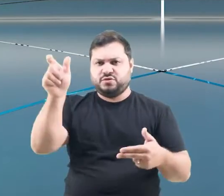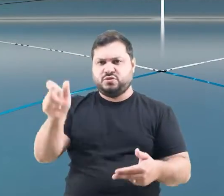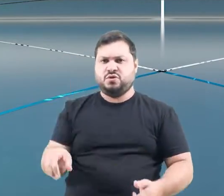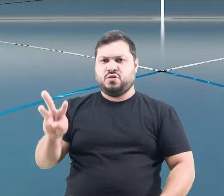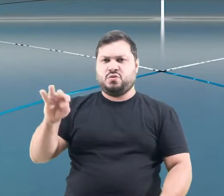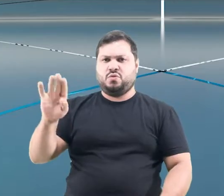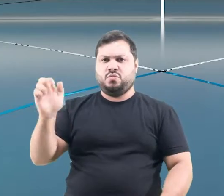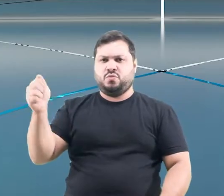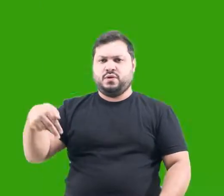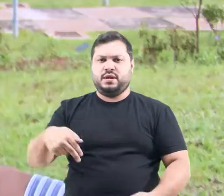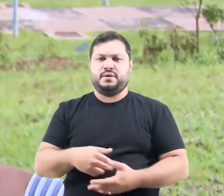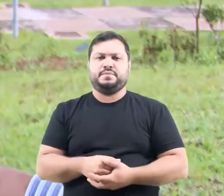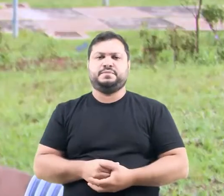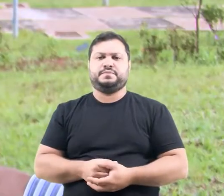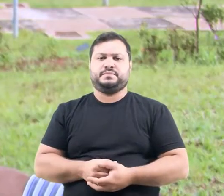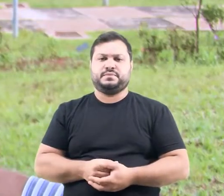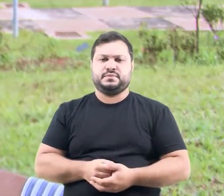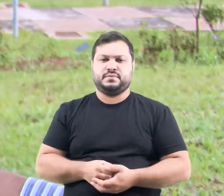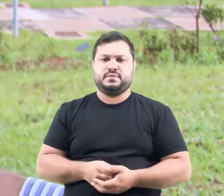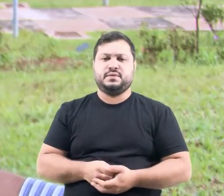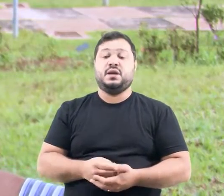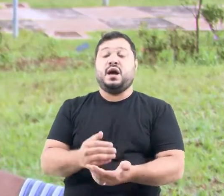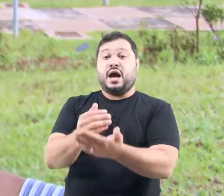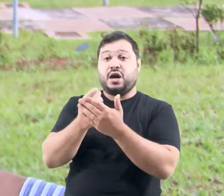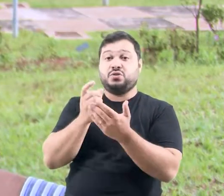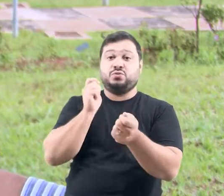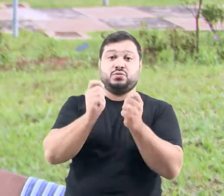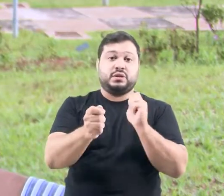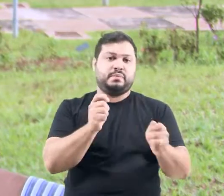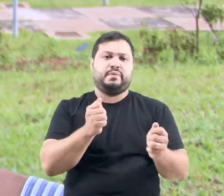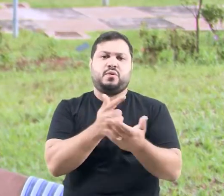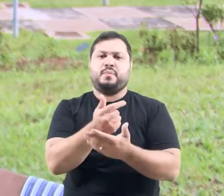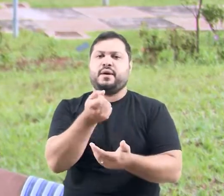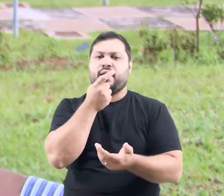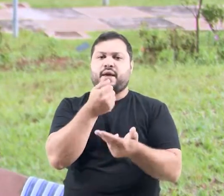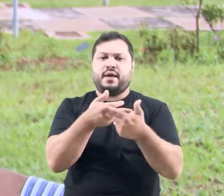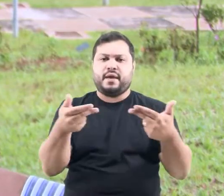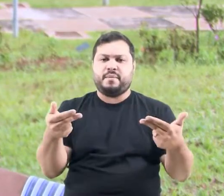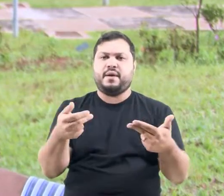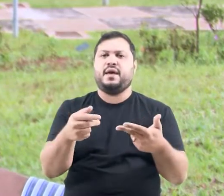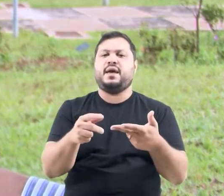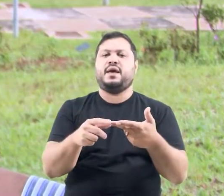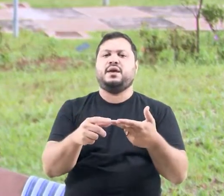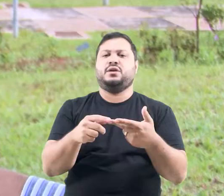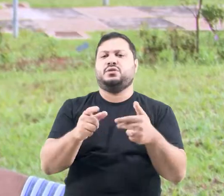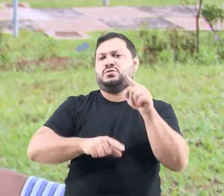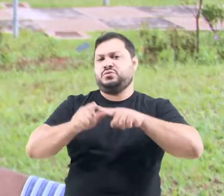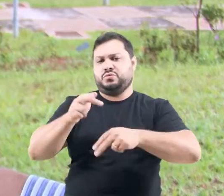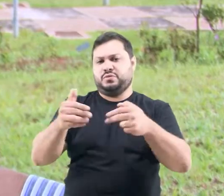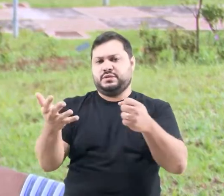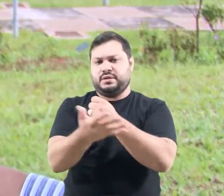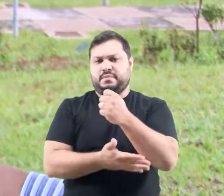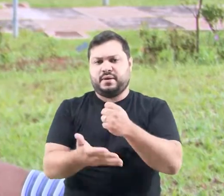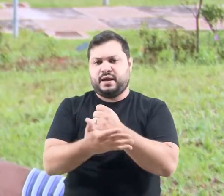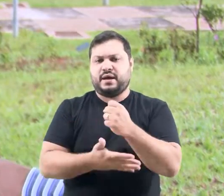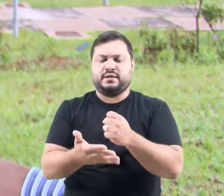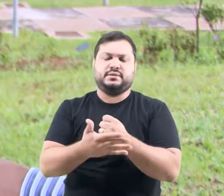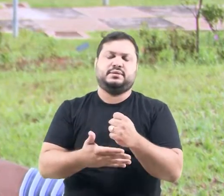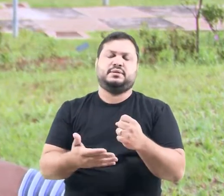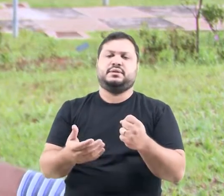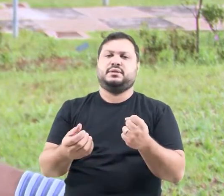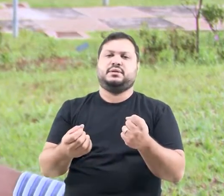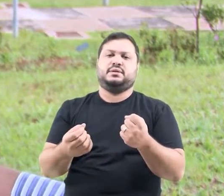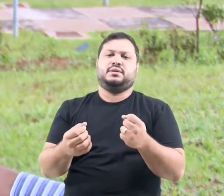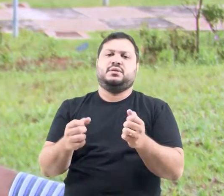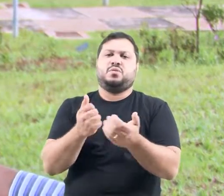com o William Nascimento. Já ajuda em algumas despesas, principalmente remédio, né, alguns utensílios básicos, né, que